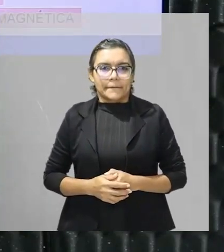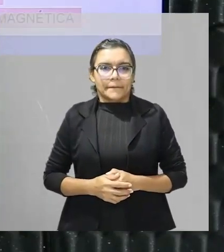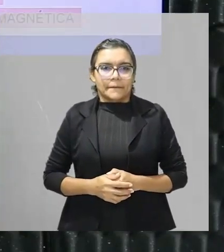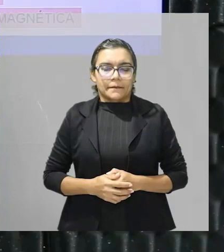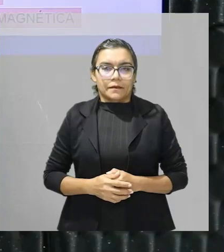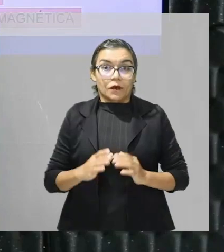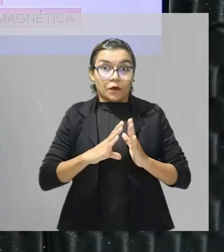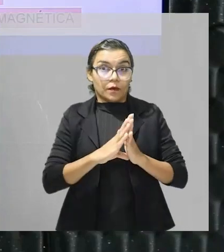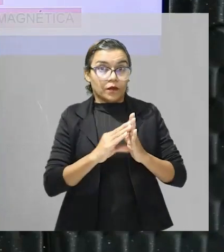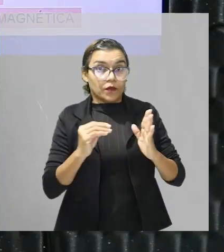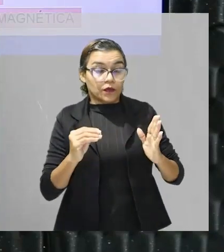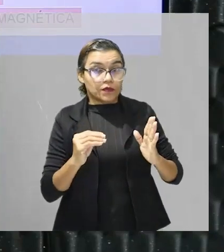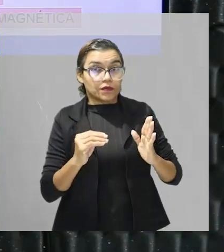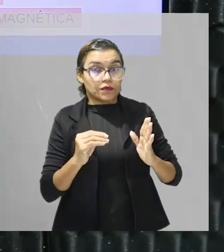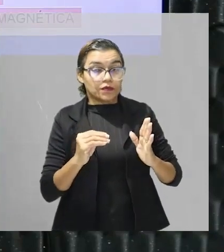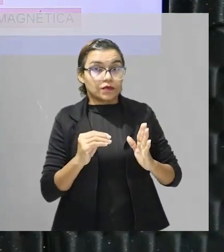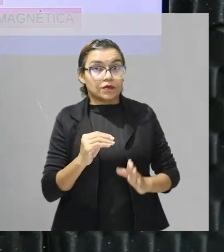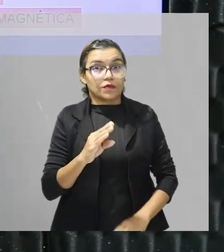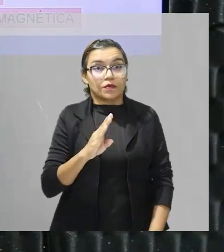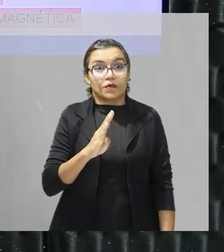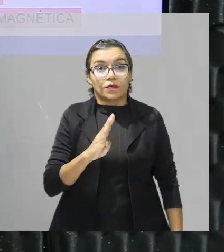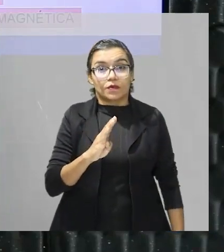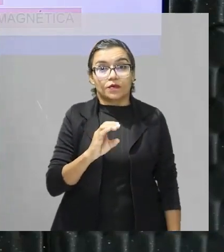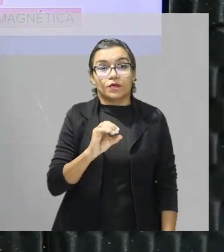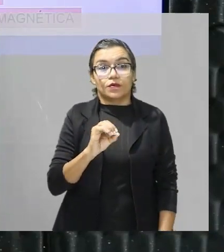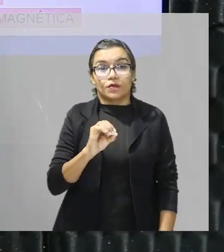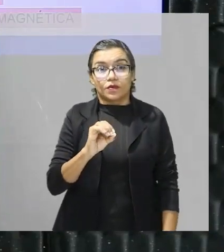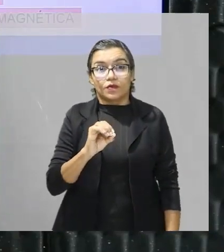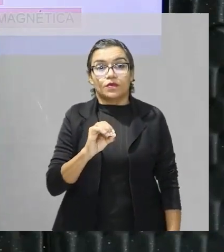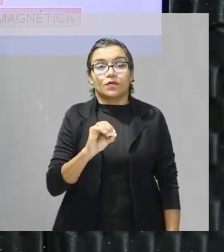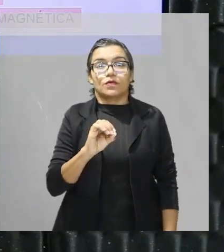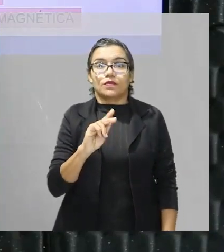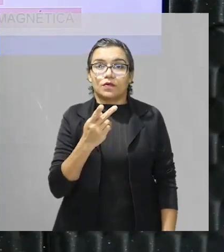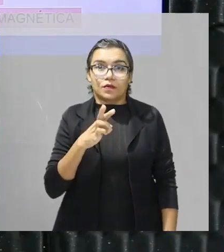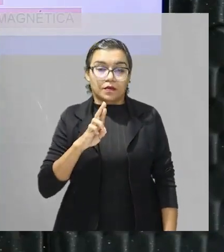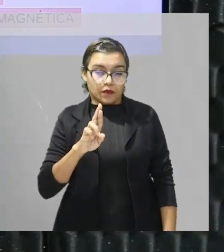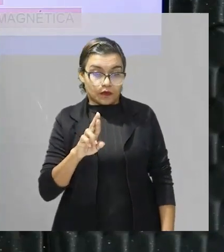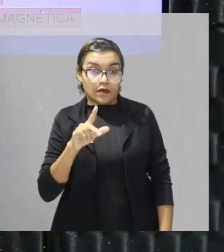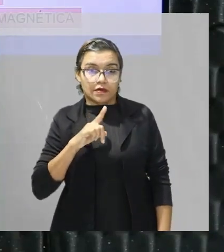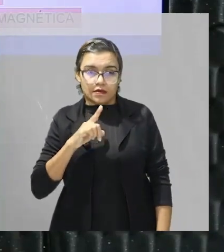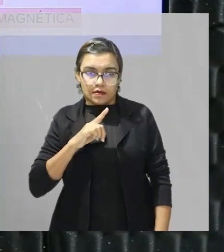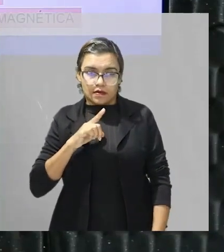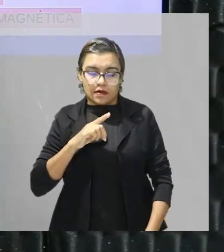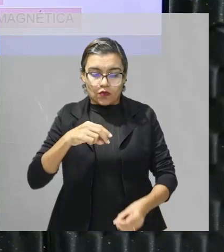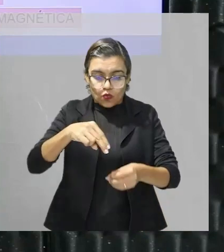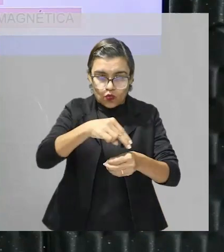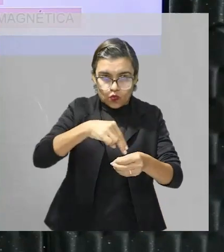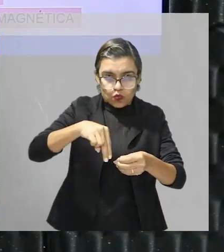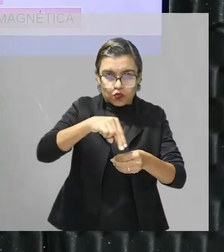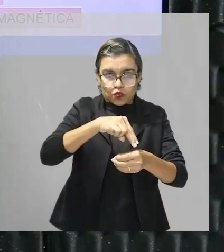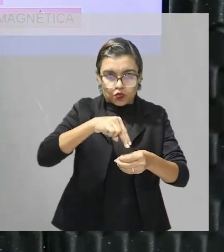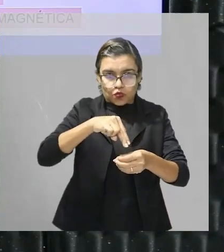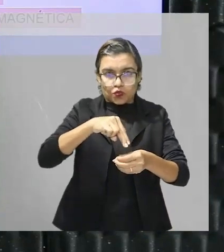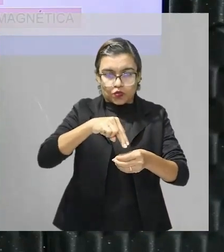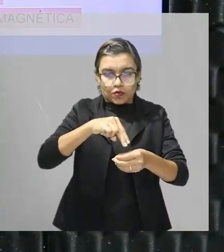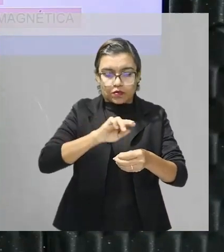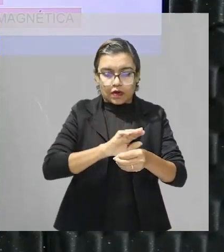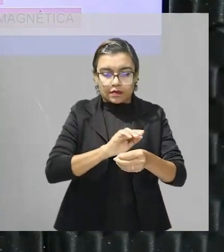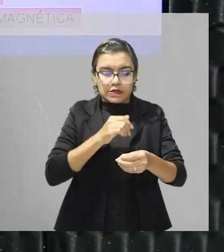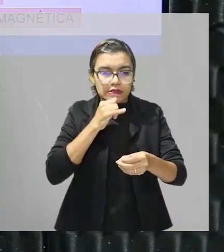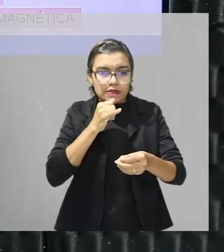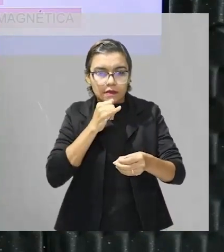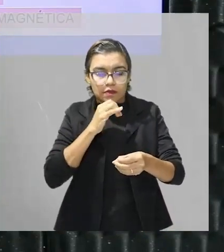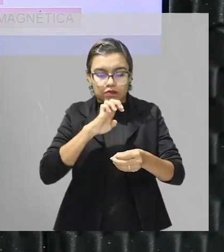de futebol então nós temos um uma região central que é o núcleo e ao redor desse